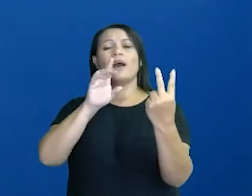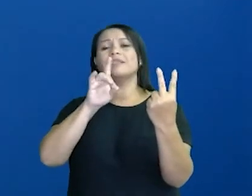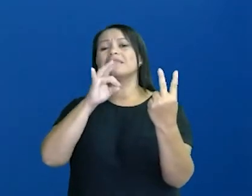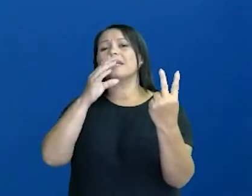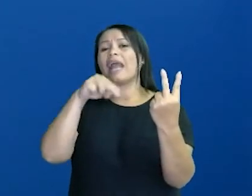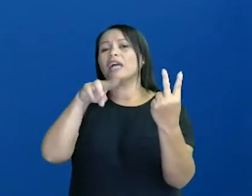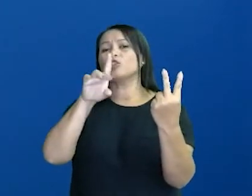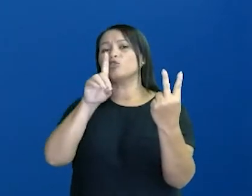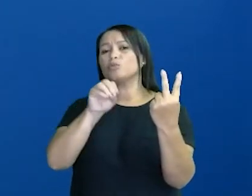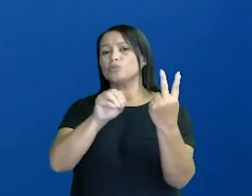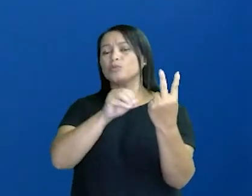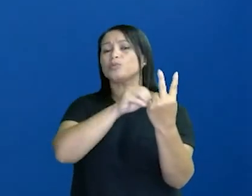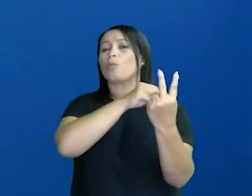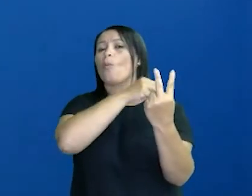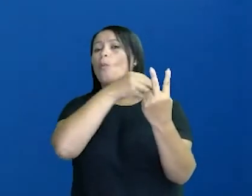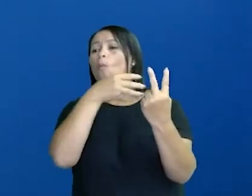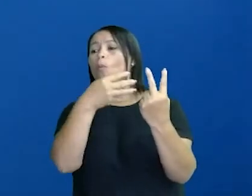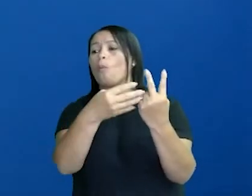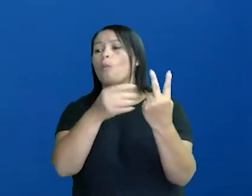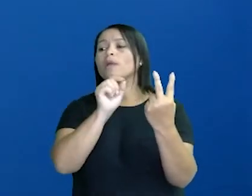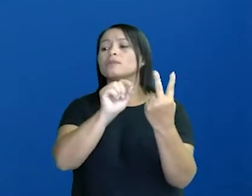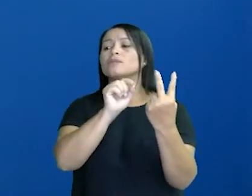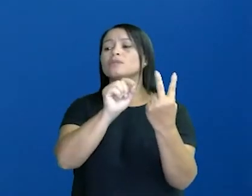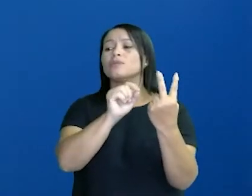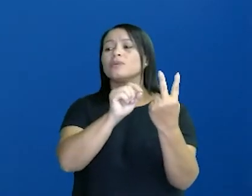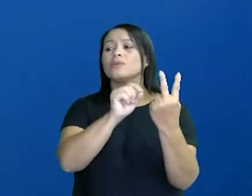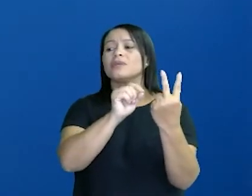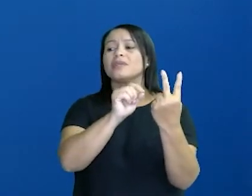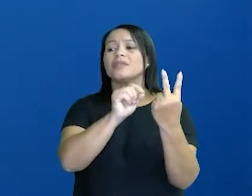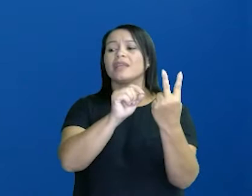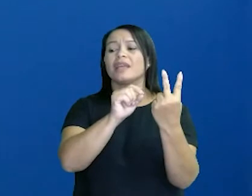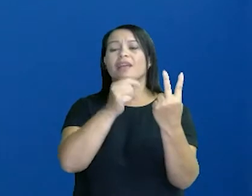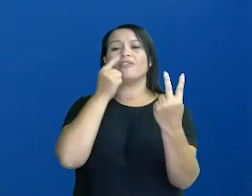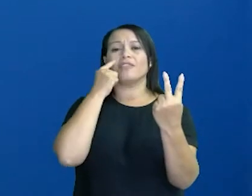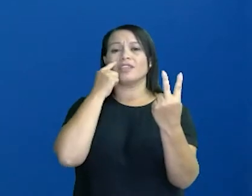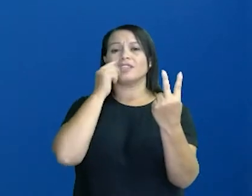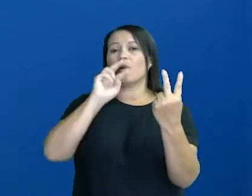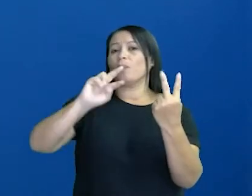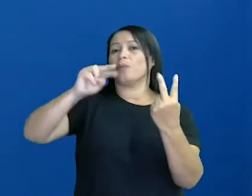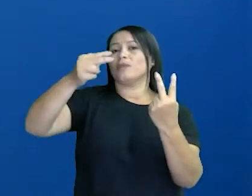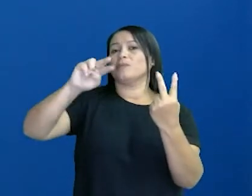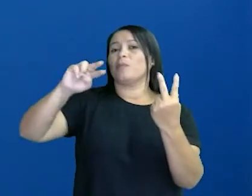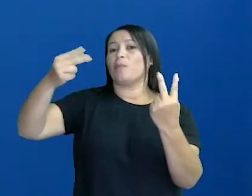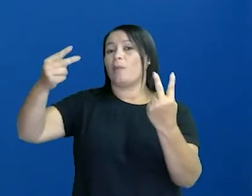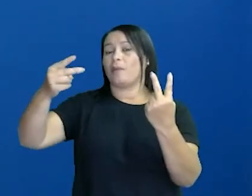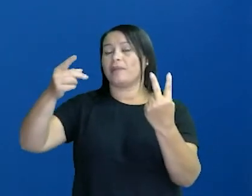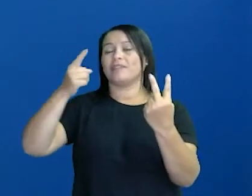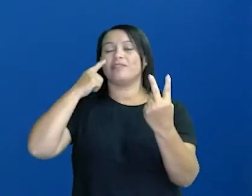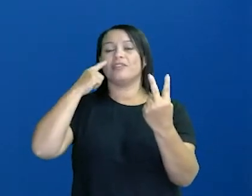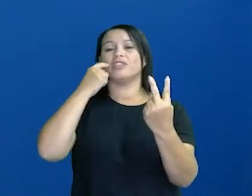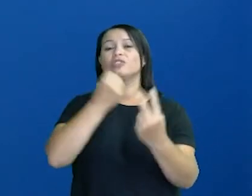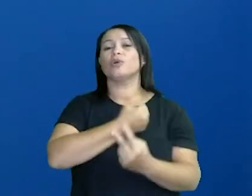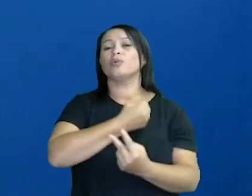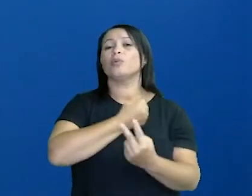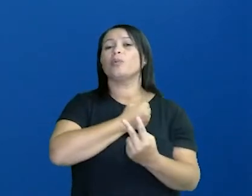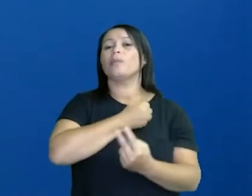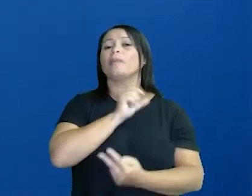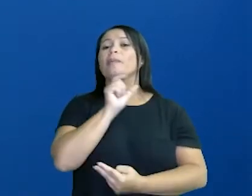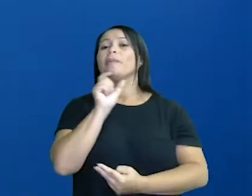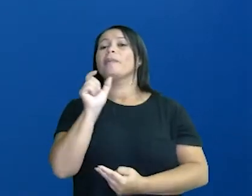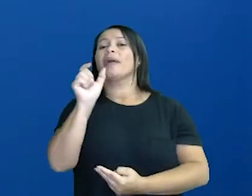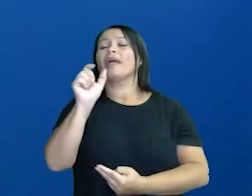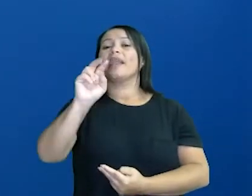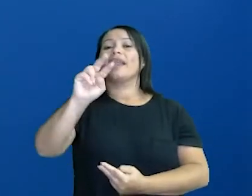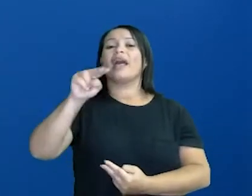radicando e aqui ó vou para o o Point o numerador